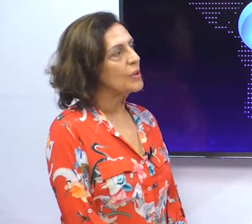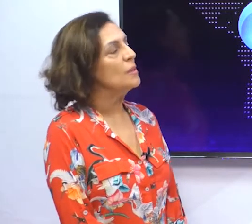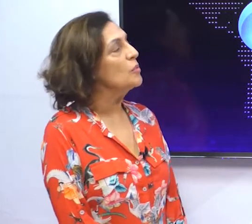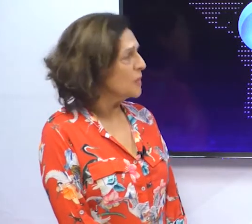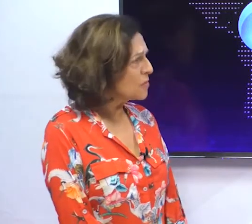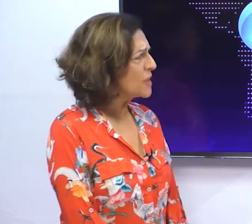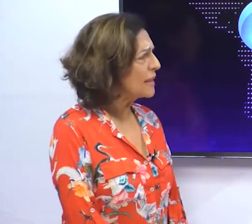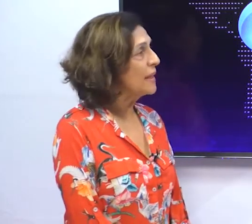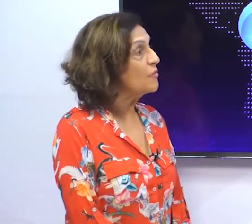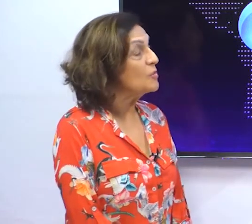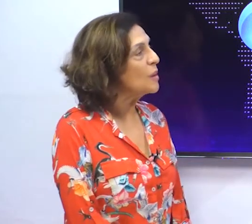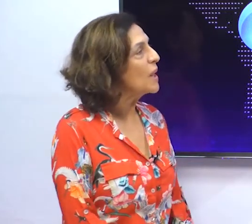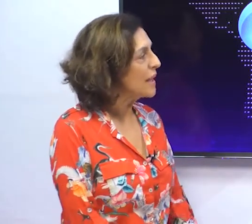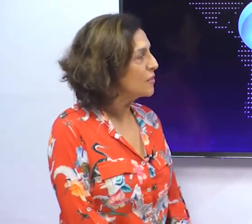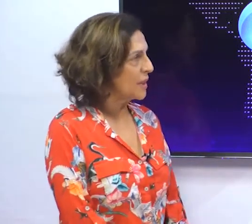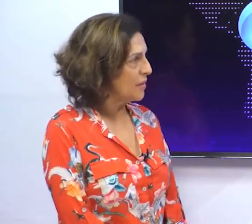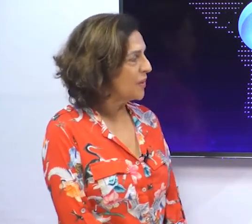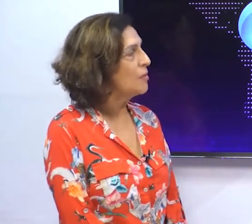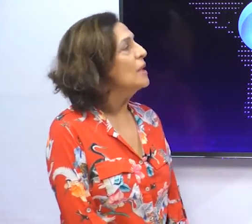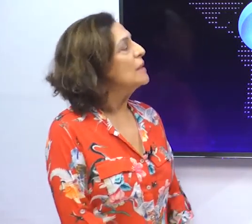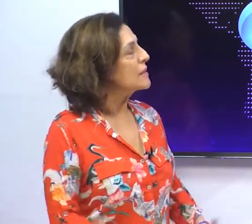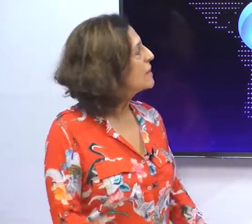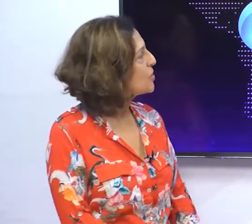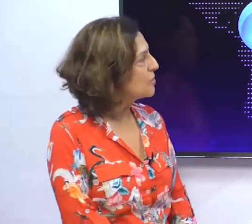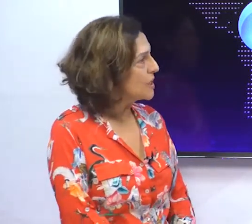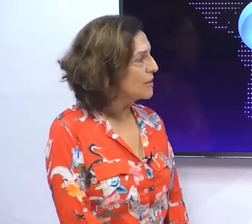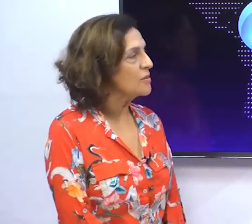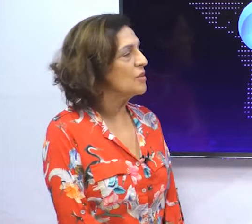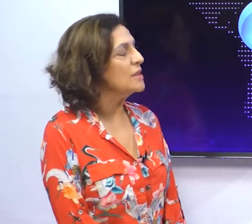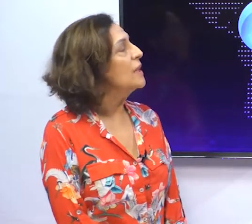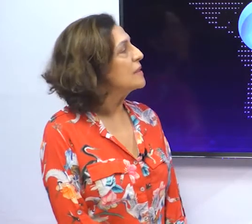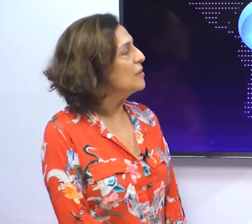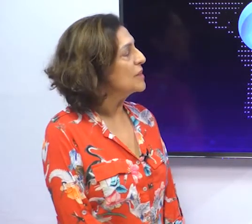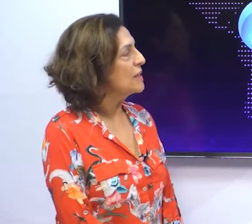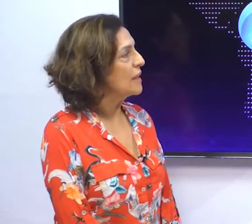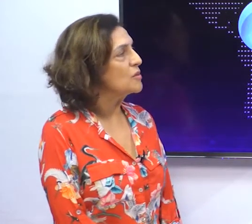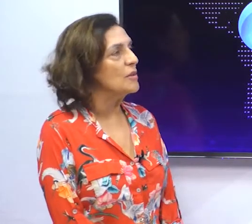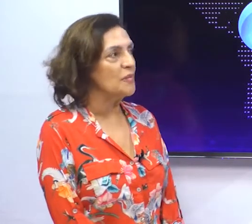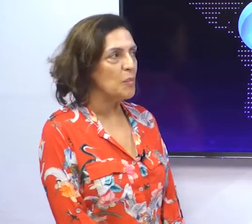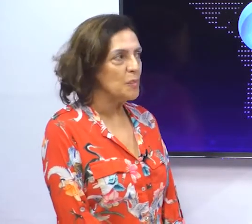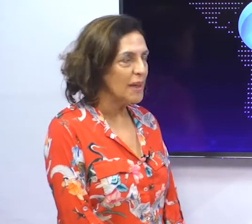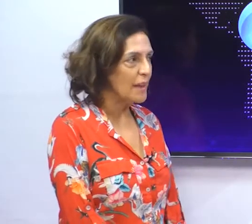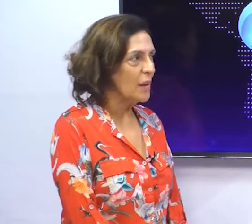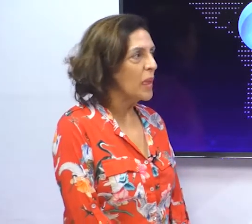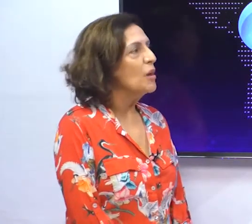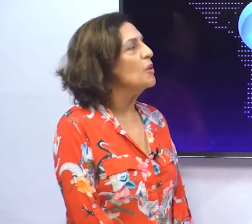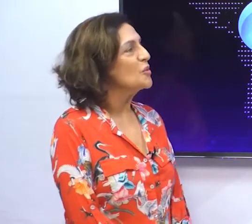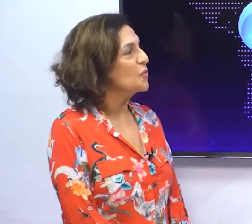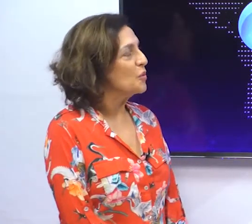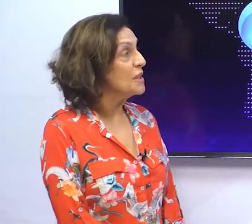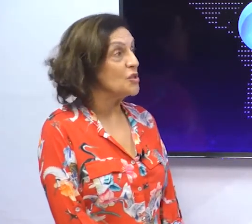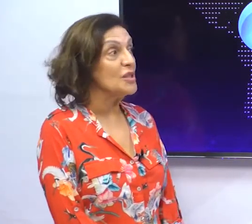fora o mesmo daqui nem que vou trabalhar no carnaval nas grandes concentrações serão vacinados contra a febre amarela